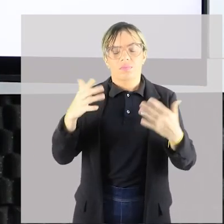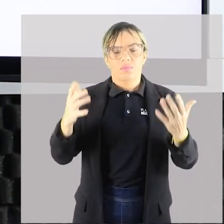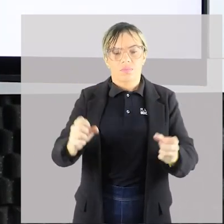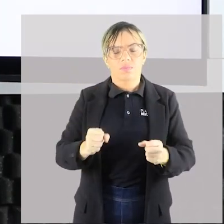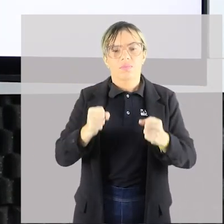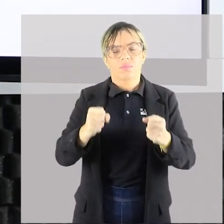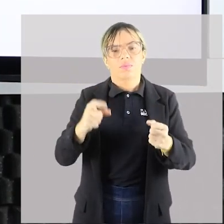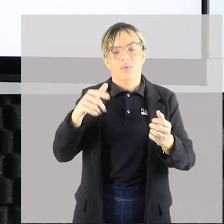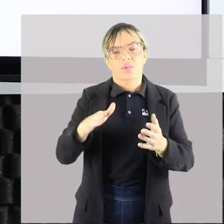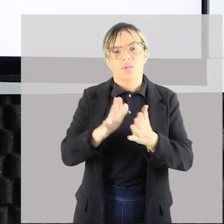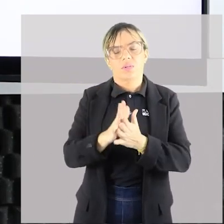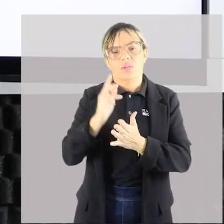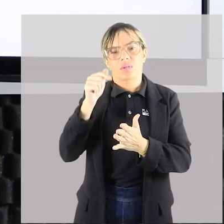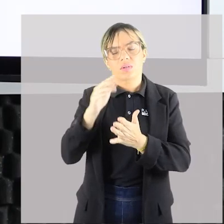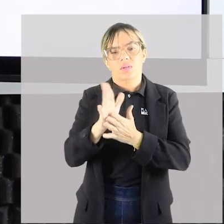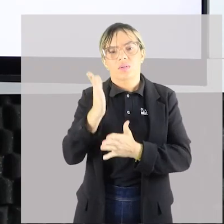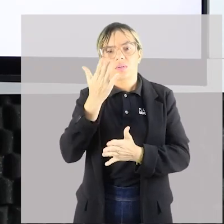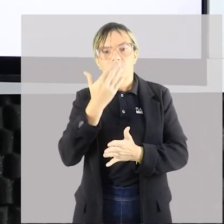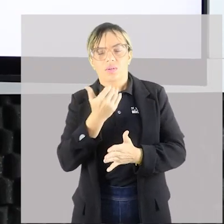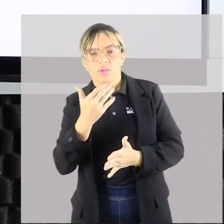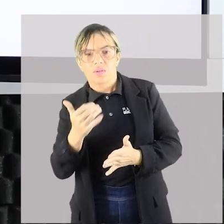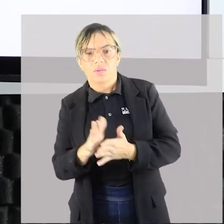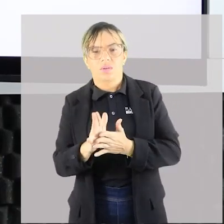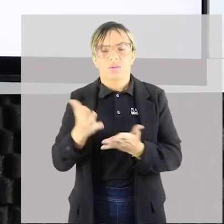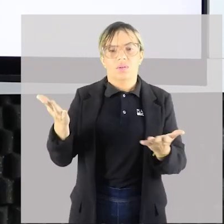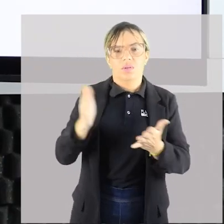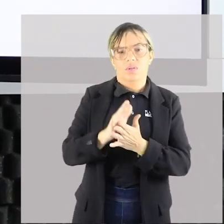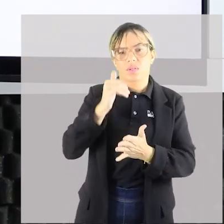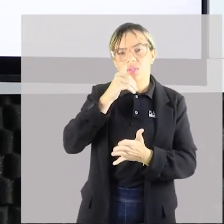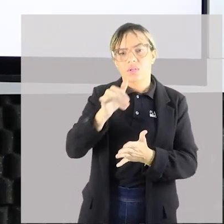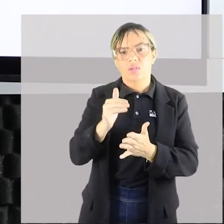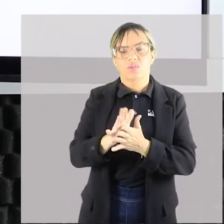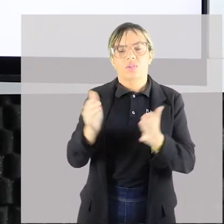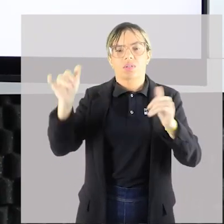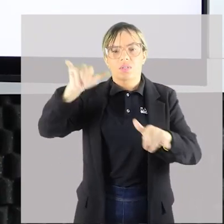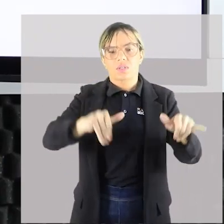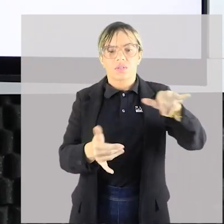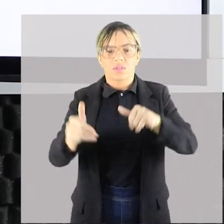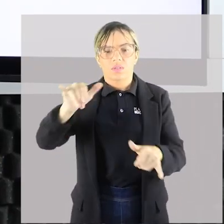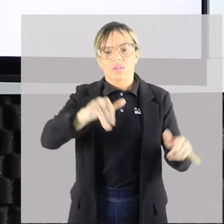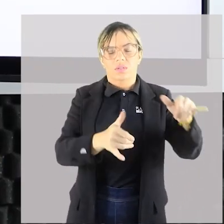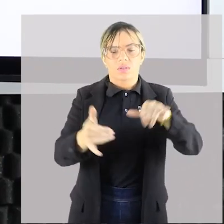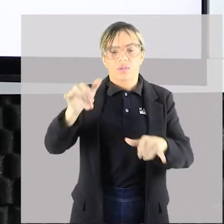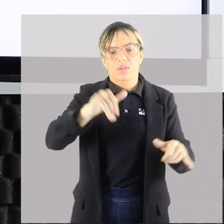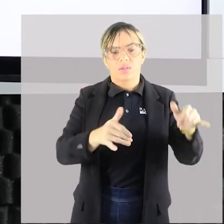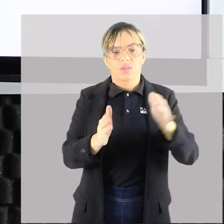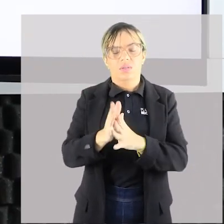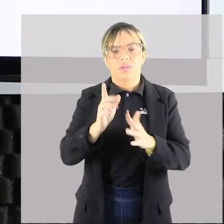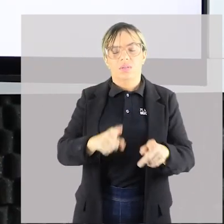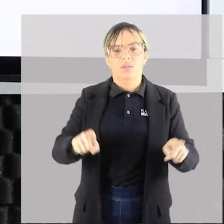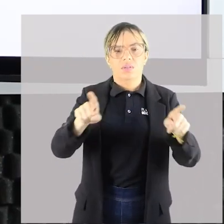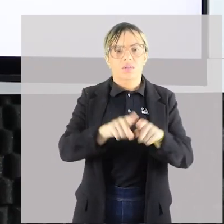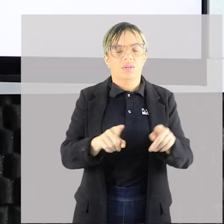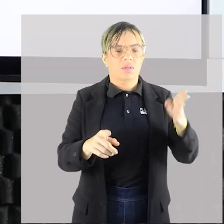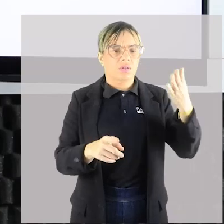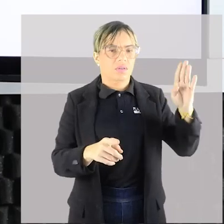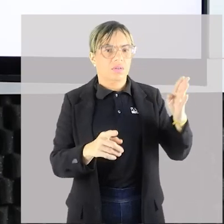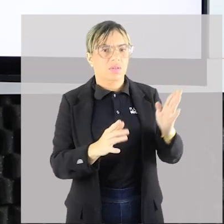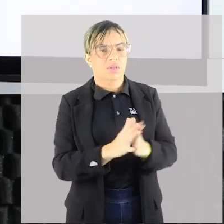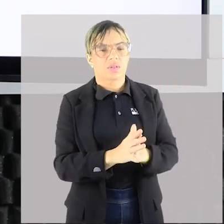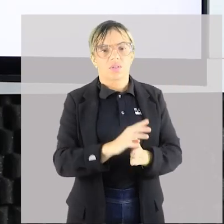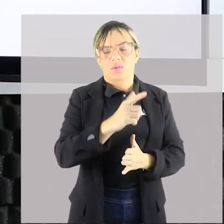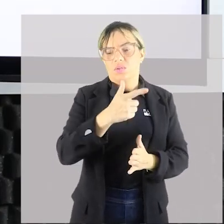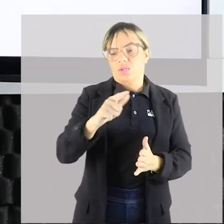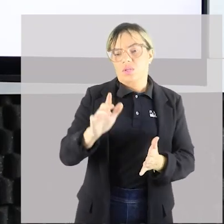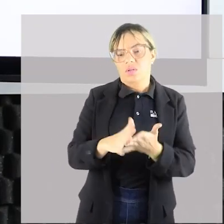processo, elas produzem o seu alimento através da energia química, tá certo? Existem ali também as bactérias que não